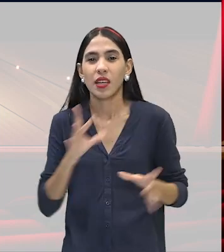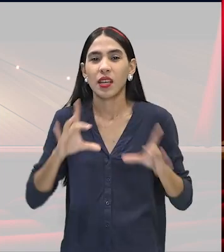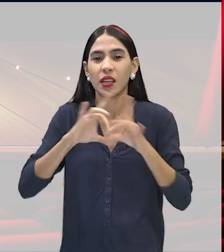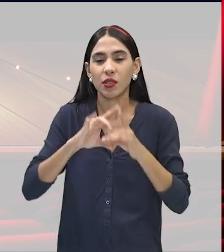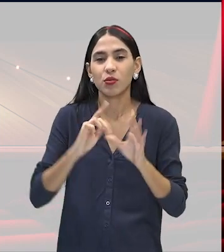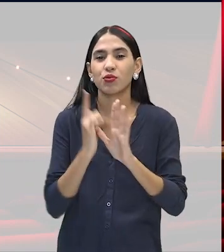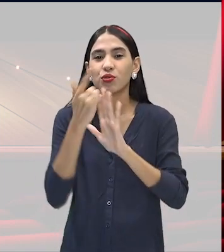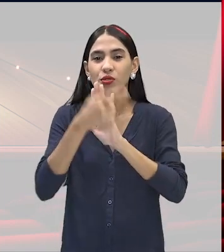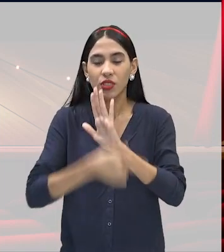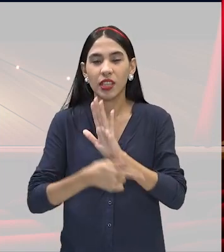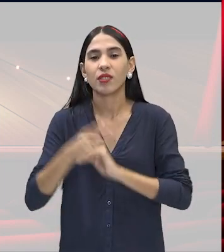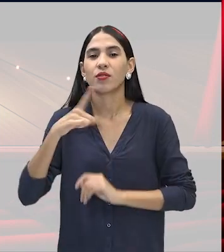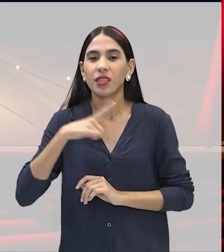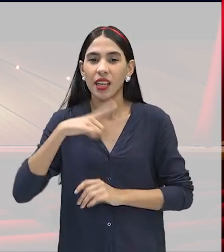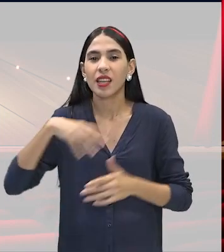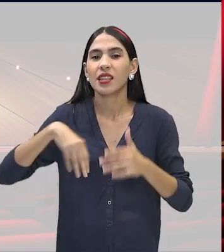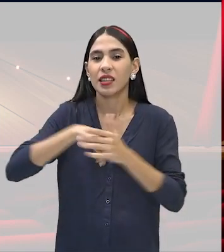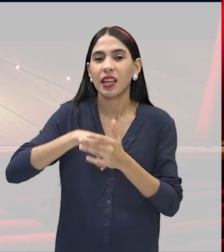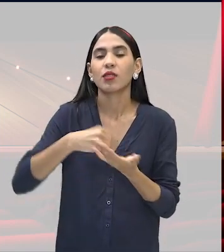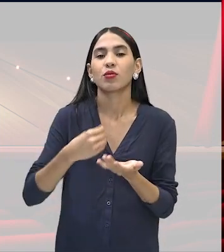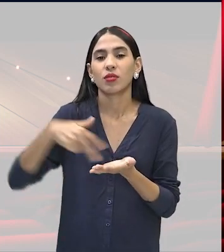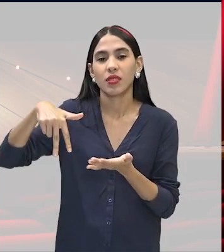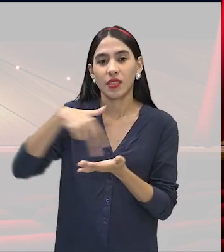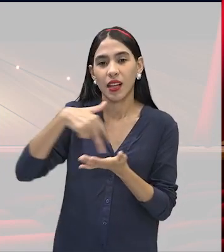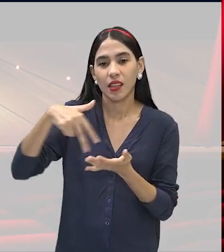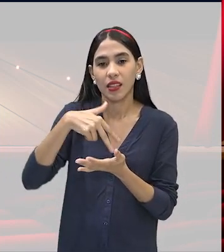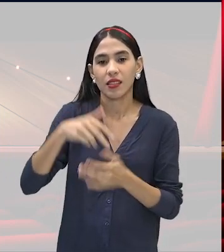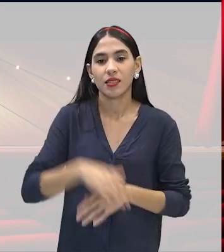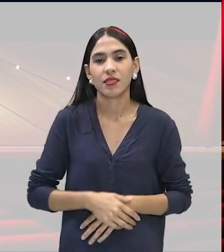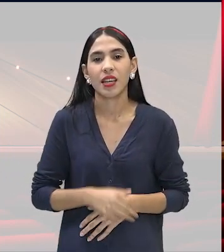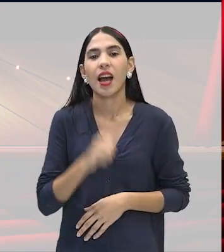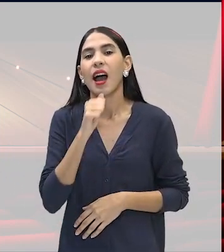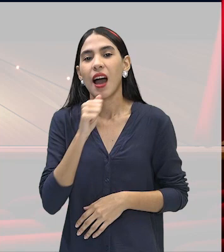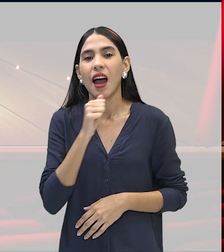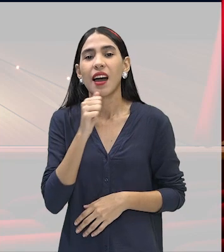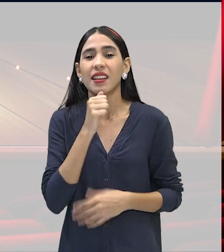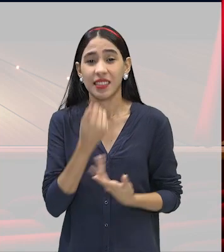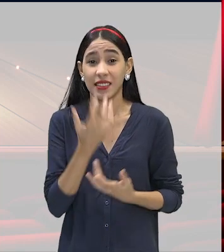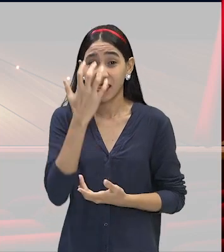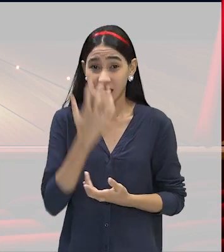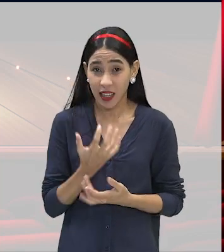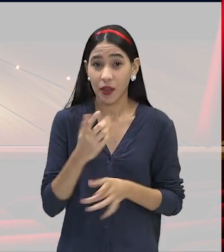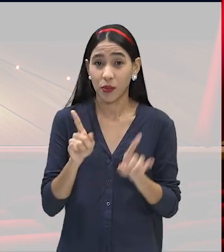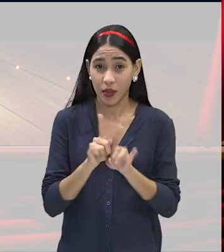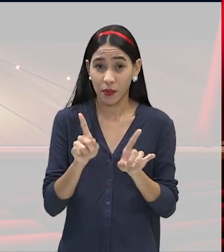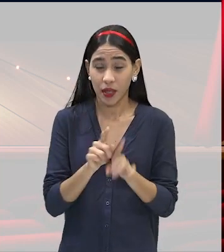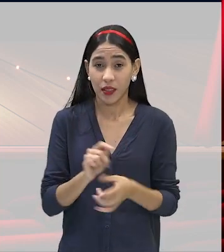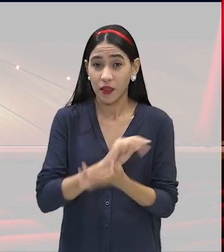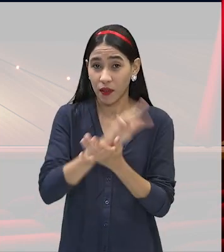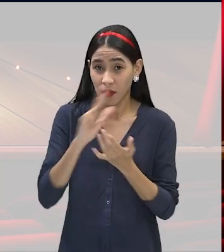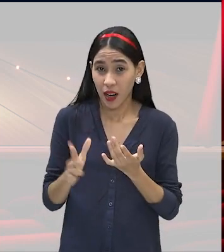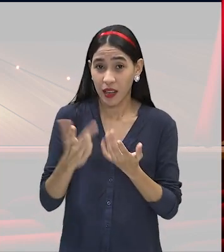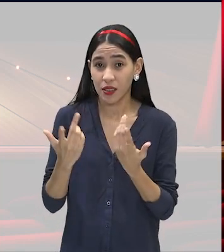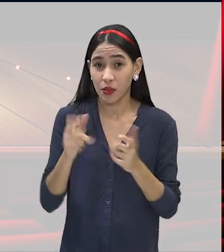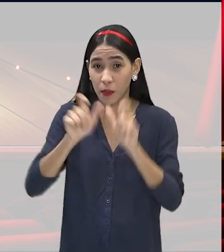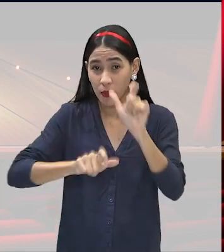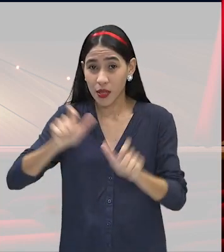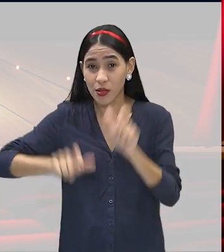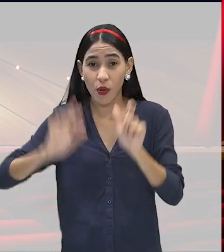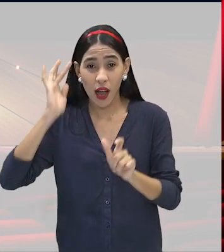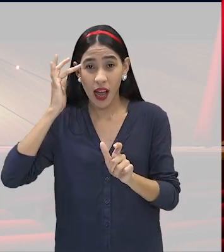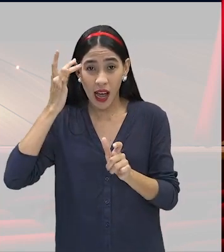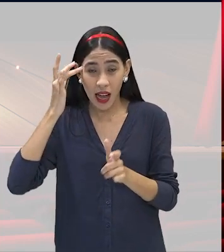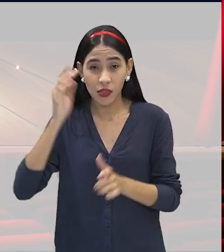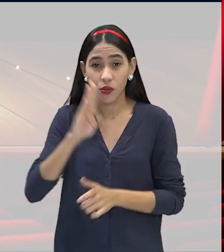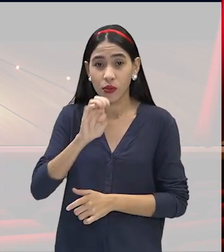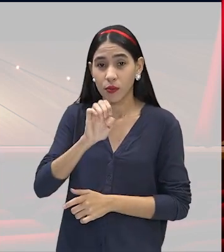gênero existe dentro da dança e ainda é bastante sério. Muitas pessoas acham que o balé é apenas para